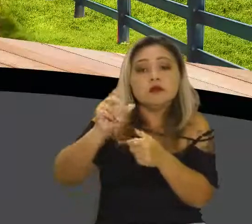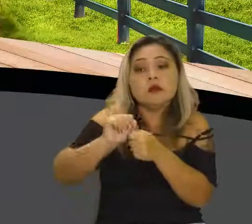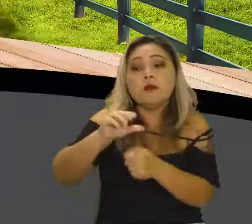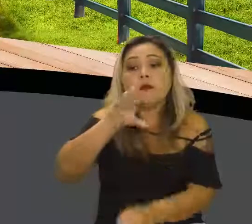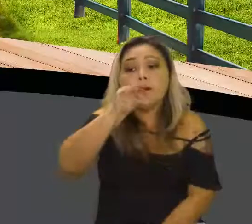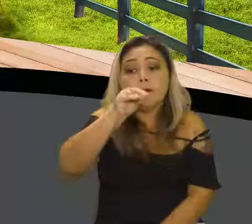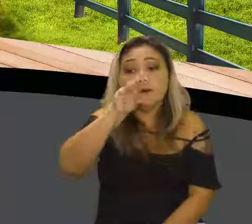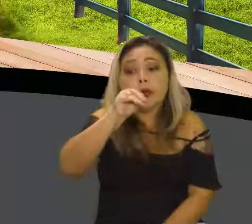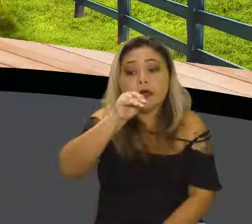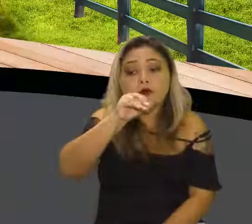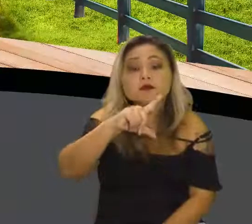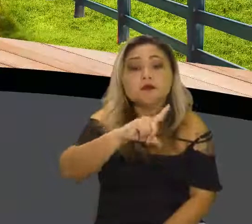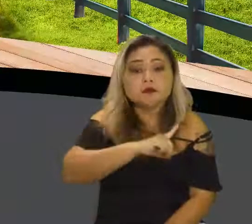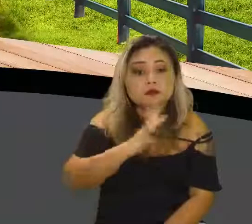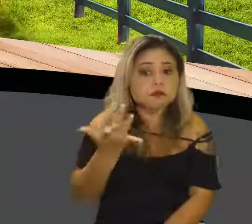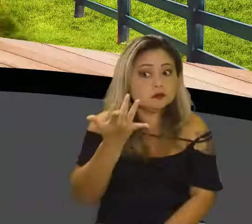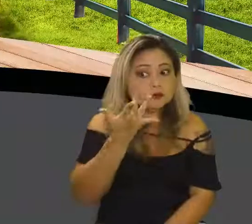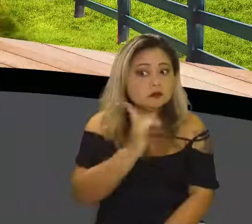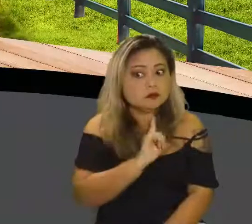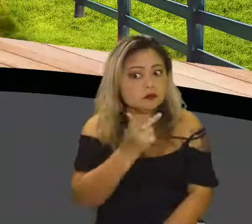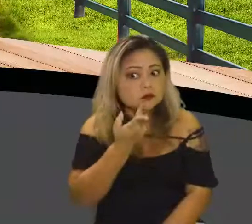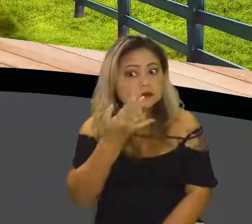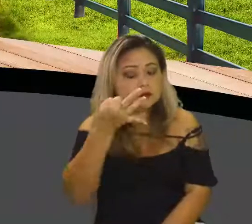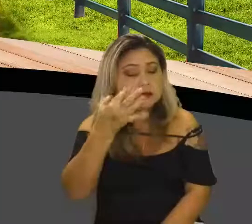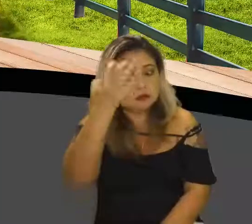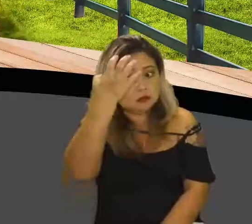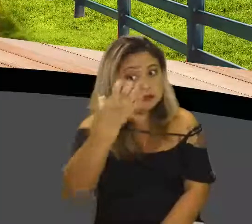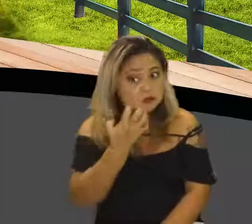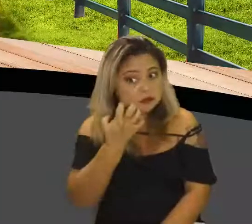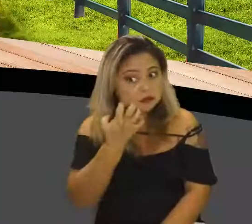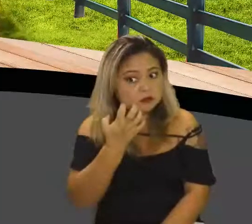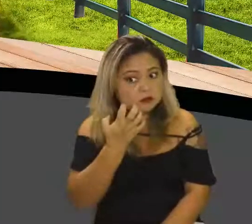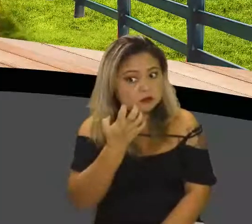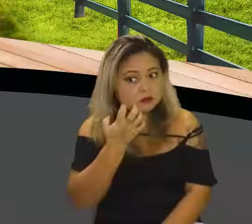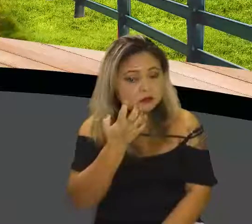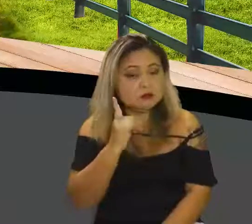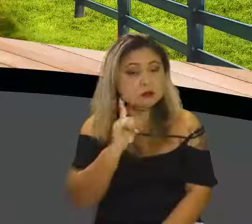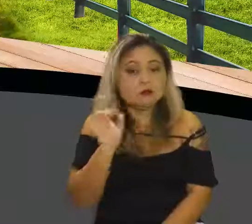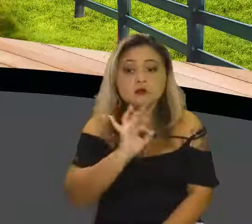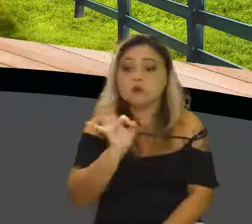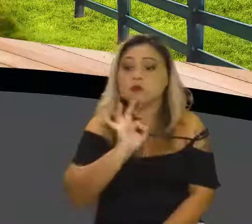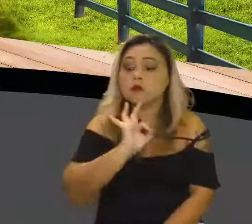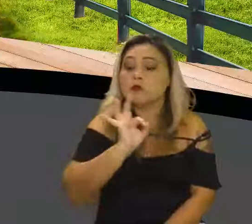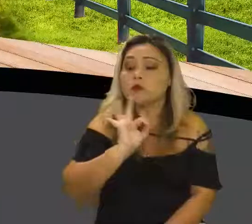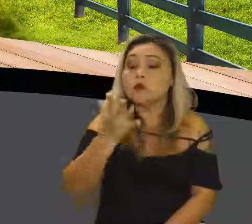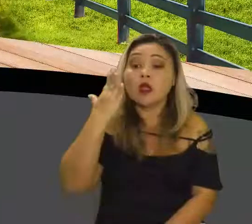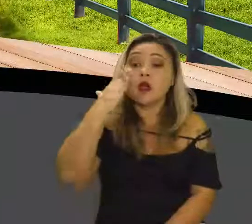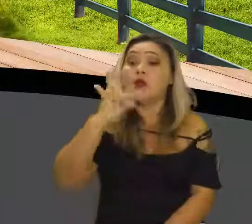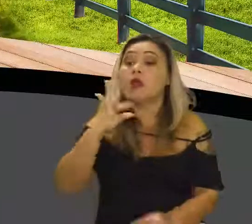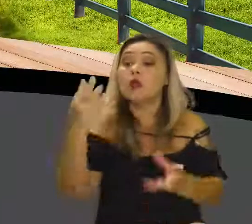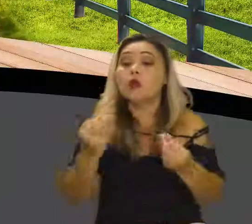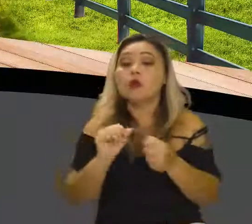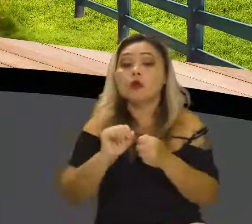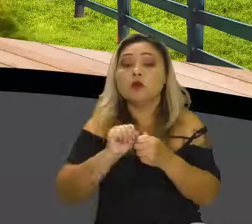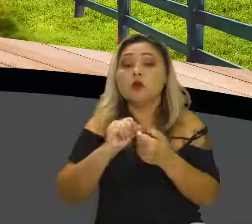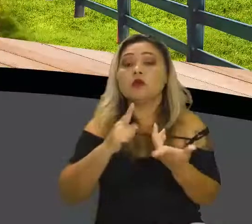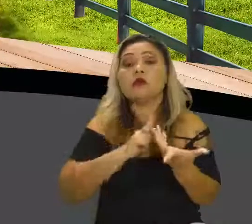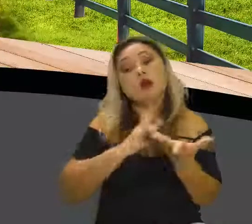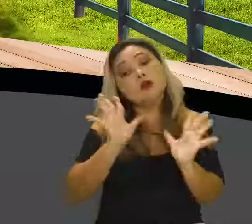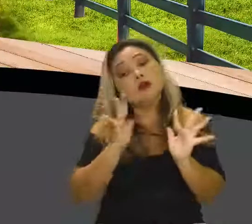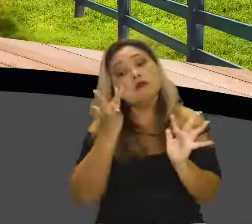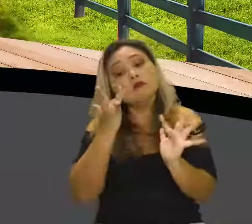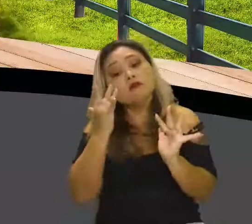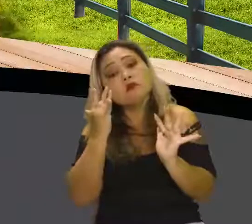também. Aqui eu não sei, eu vou falar sério. Ninguém é obrigado a saber de tudo. Eu, pelo menos, tenho